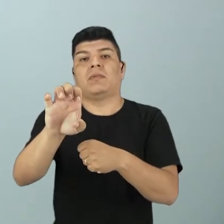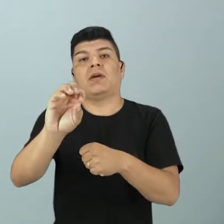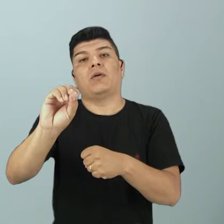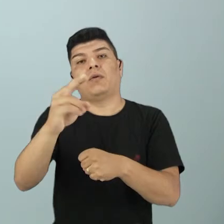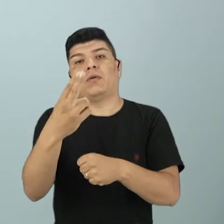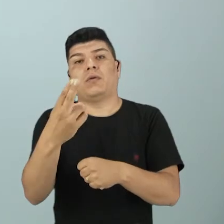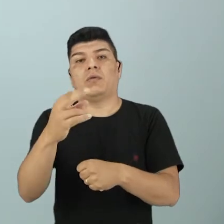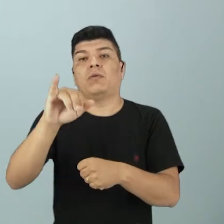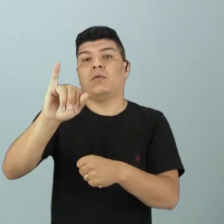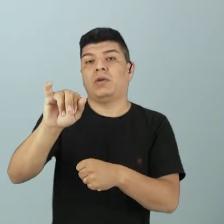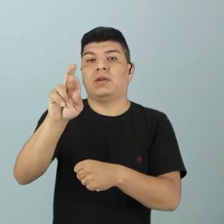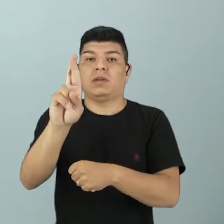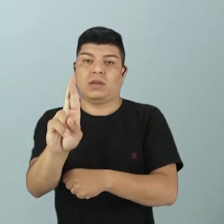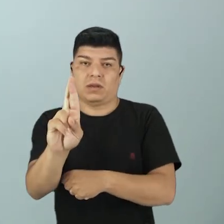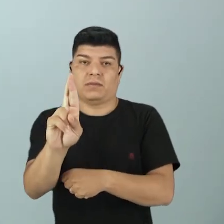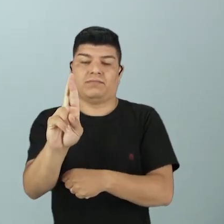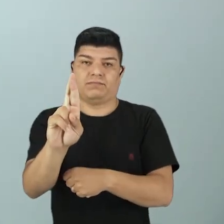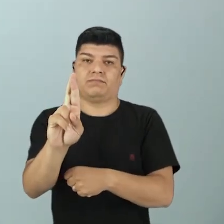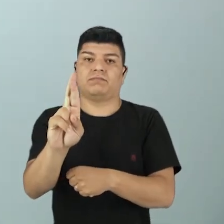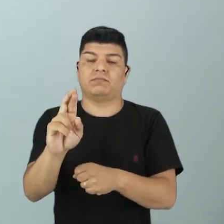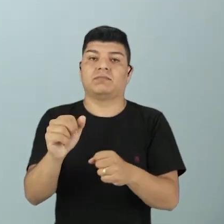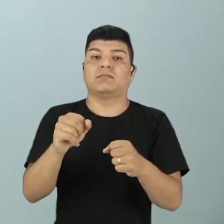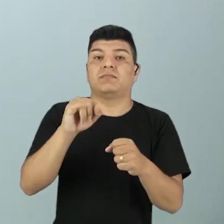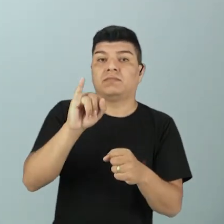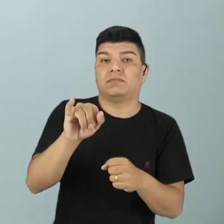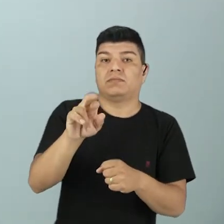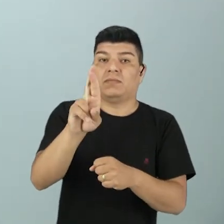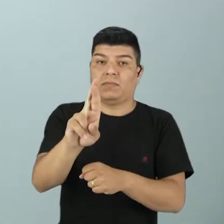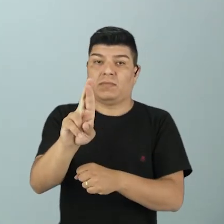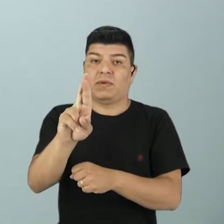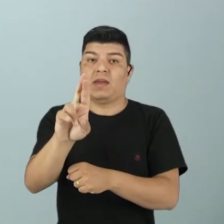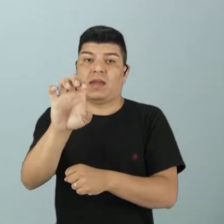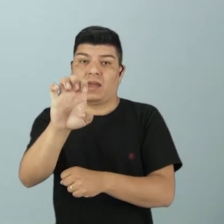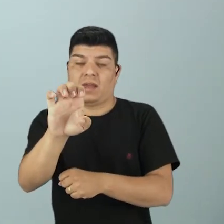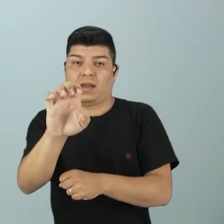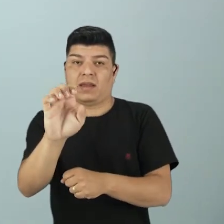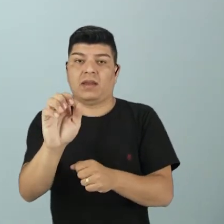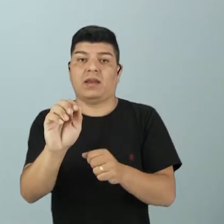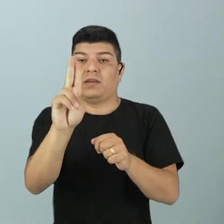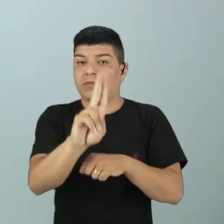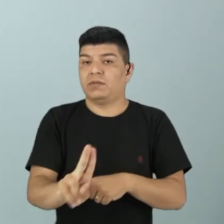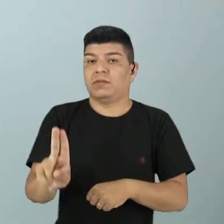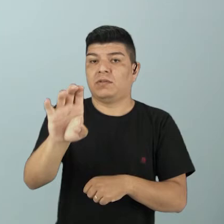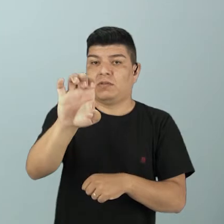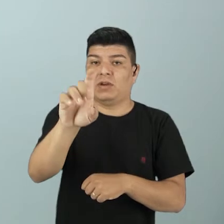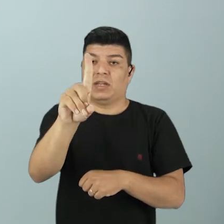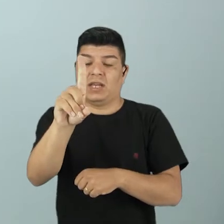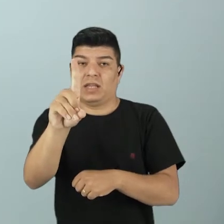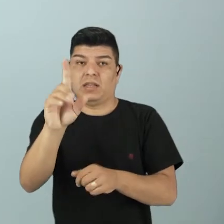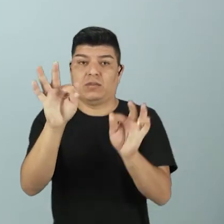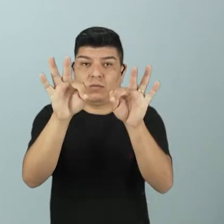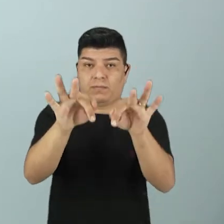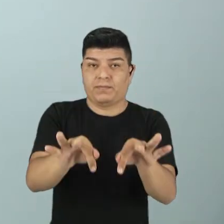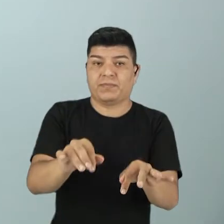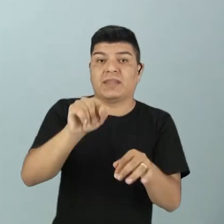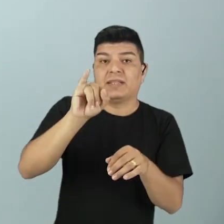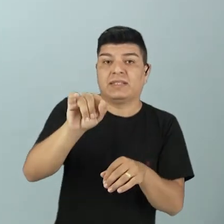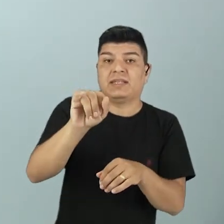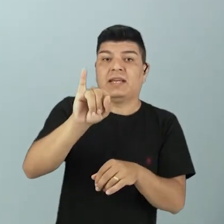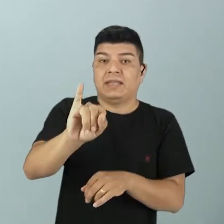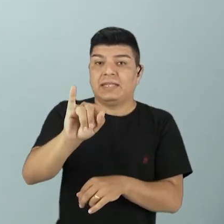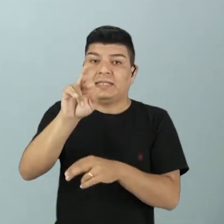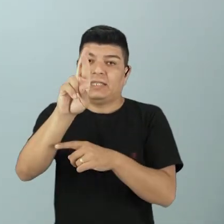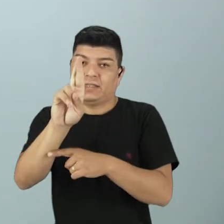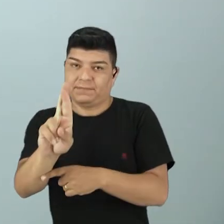né? Se o verbo é regular, significa que você vai usar o ED no final e ele vai virar passado. Se o verbo é